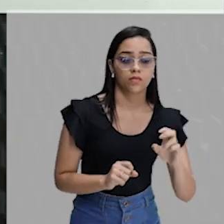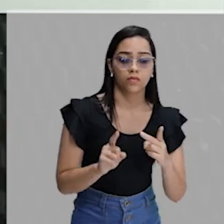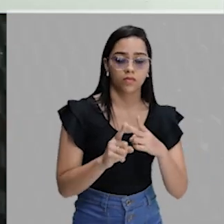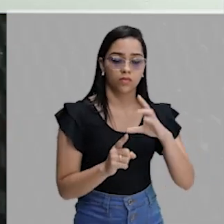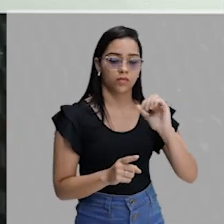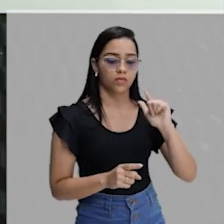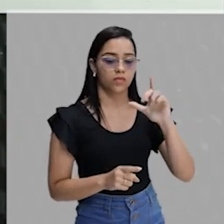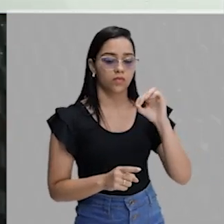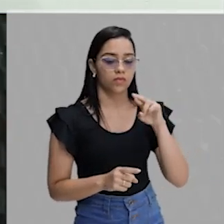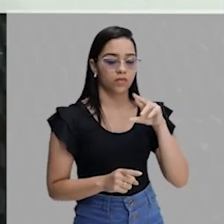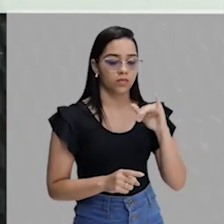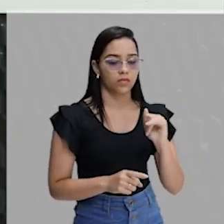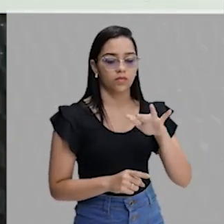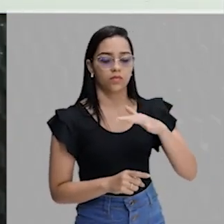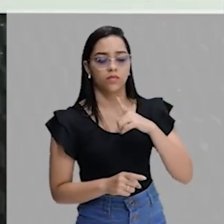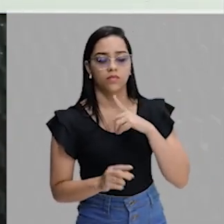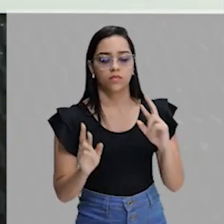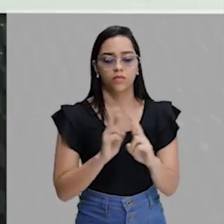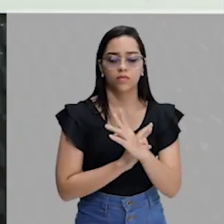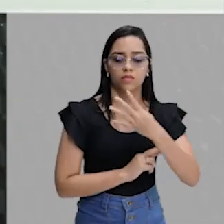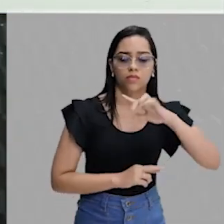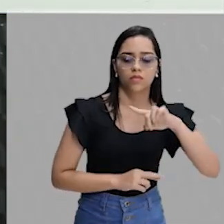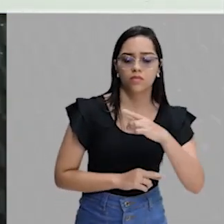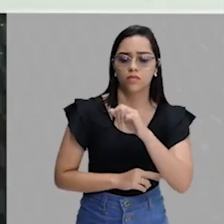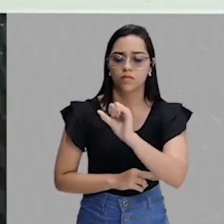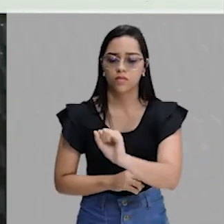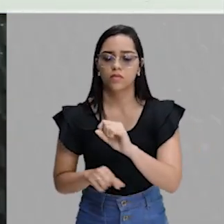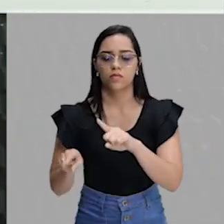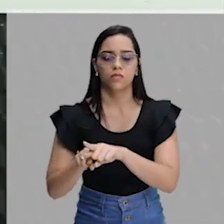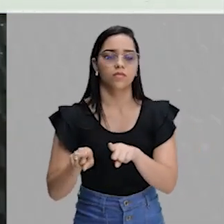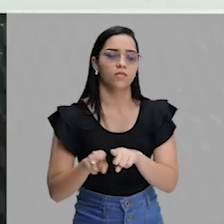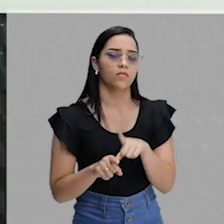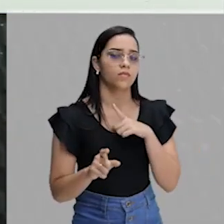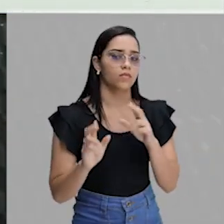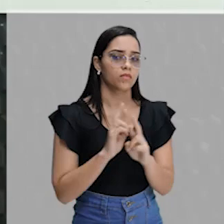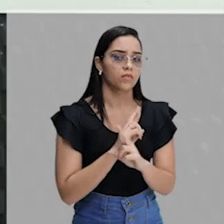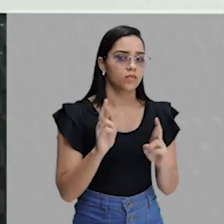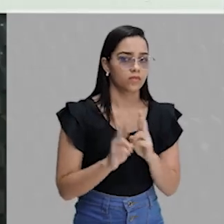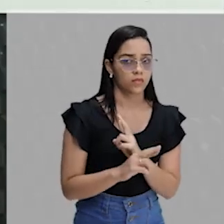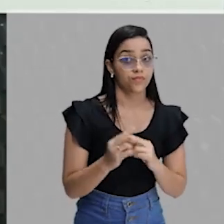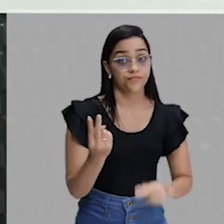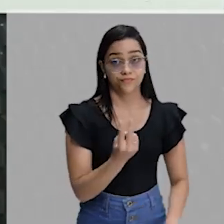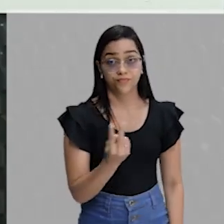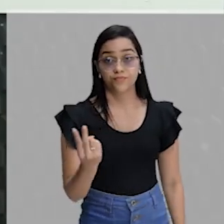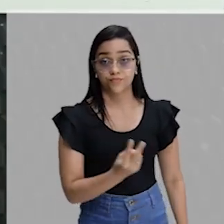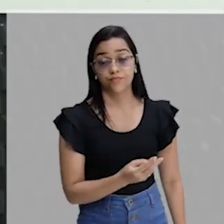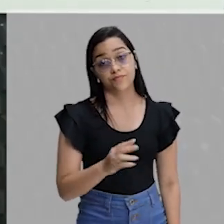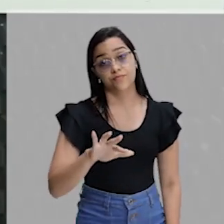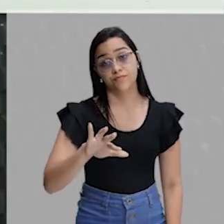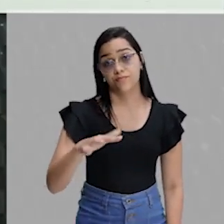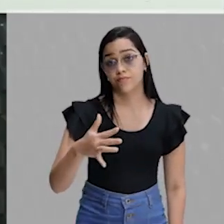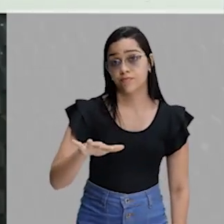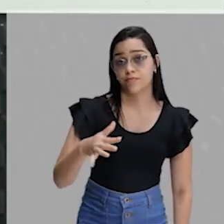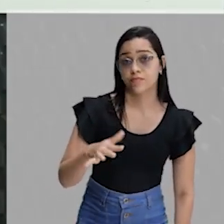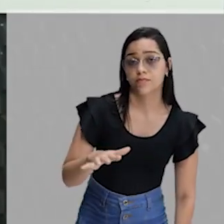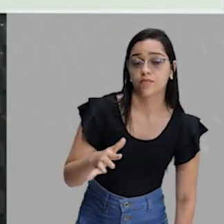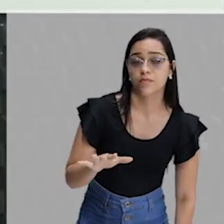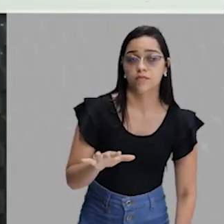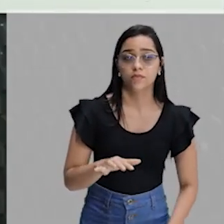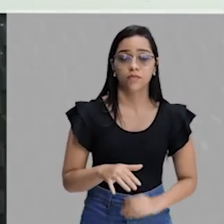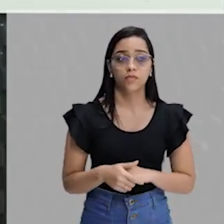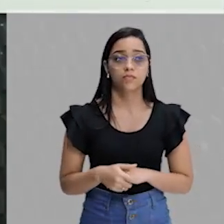Tem uma relação aí de 4,18, que é a relação entre eles. Isso aproximadamente, tá